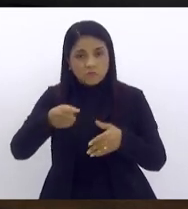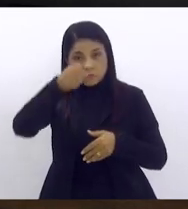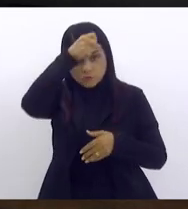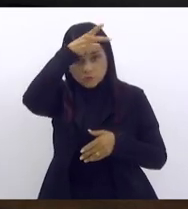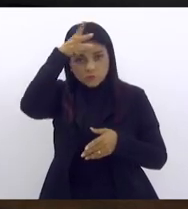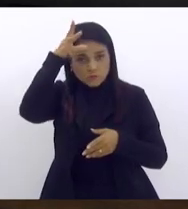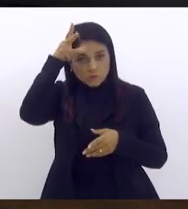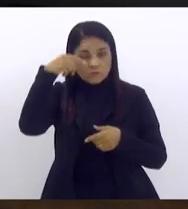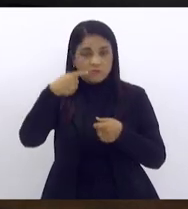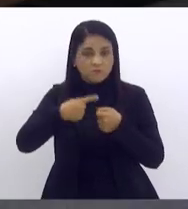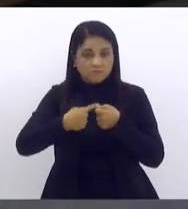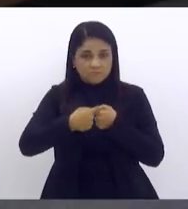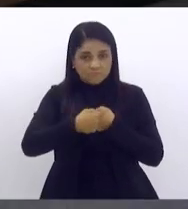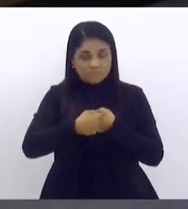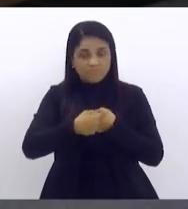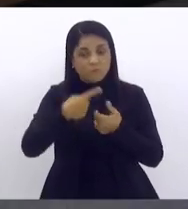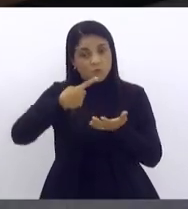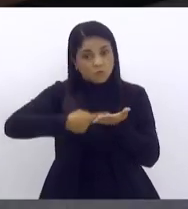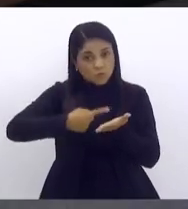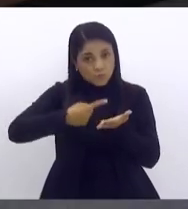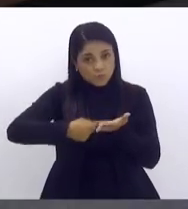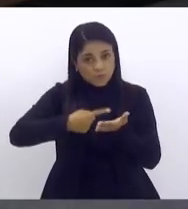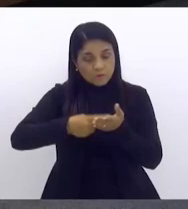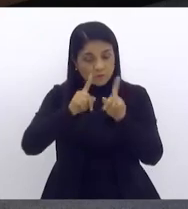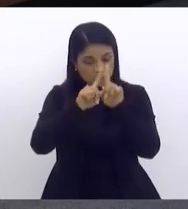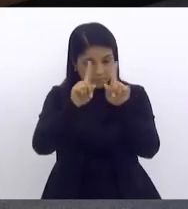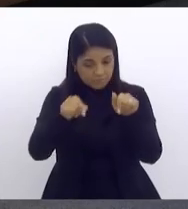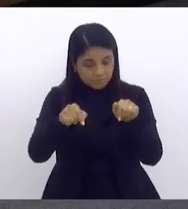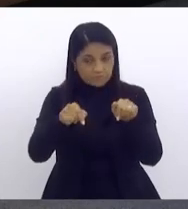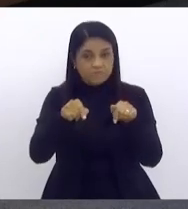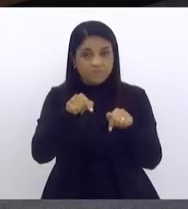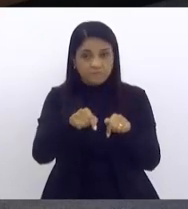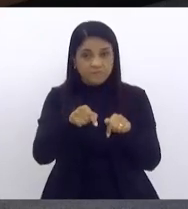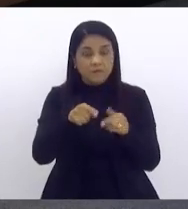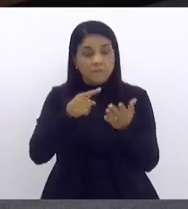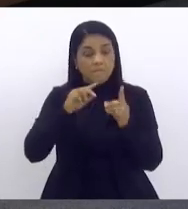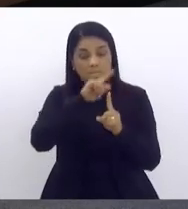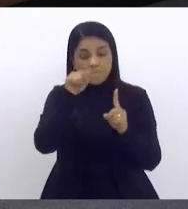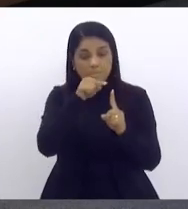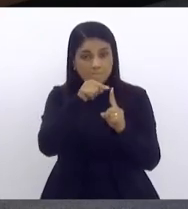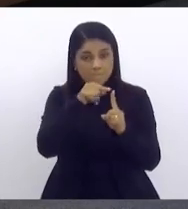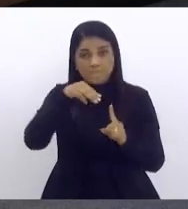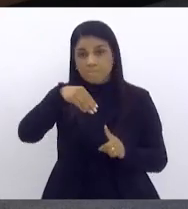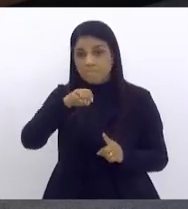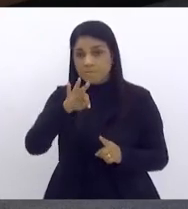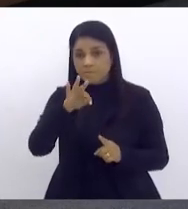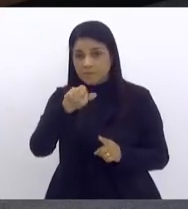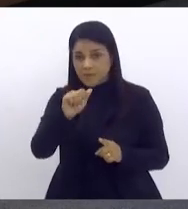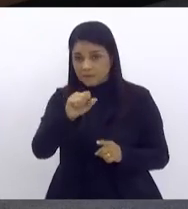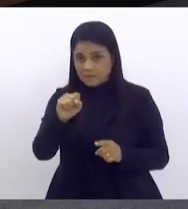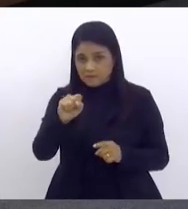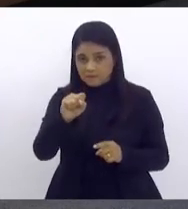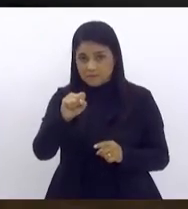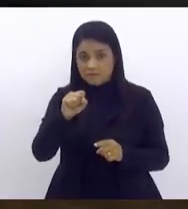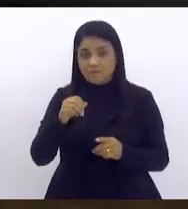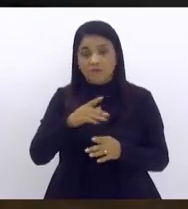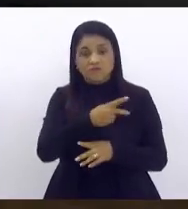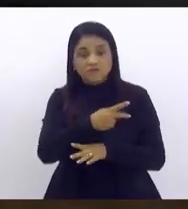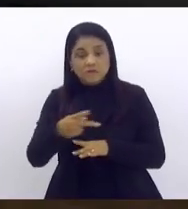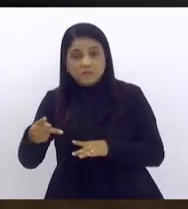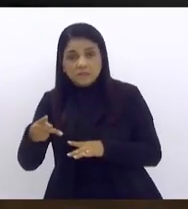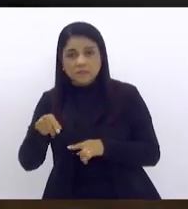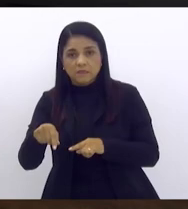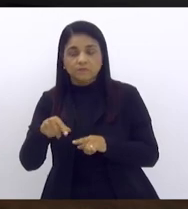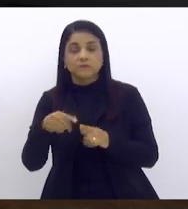que o agente faça jus, ou seja, metas de visita, enfim. A secretaria está regulamentando quais